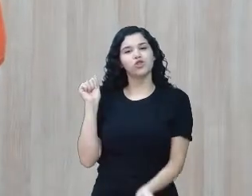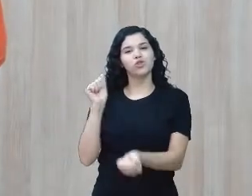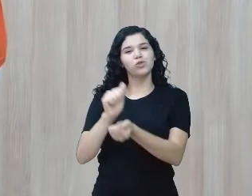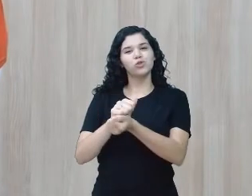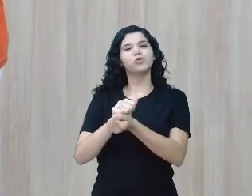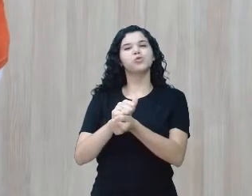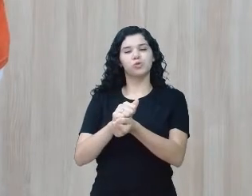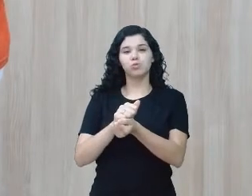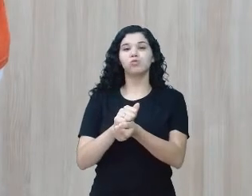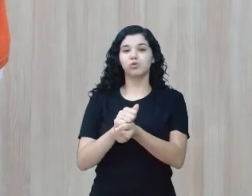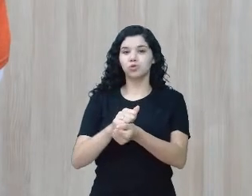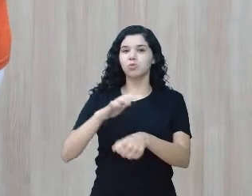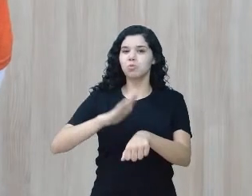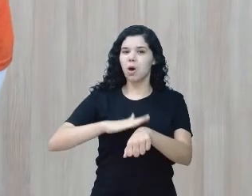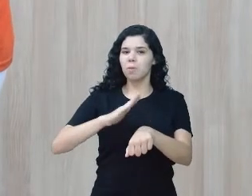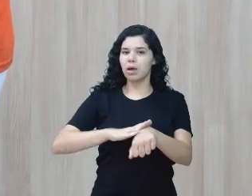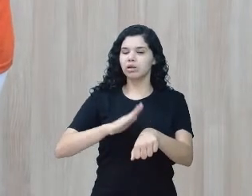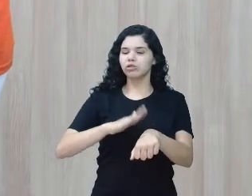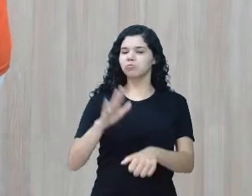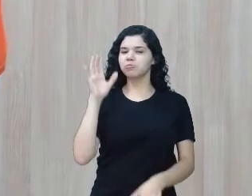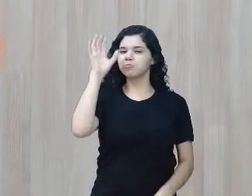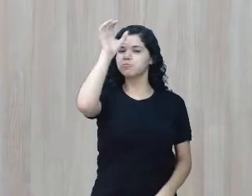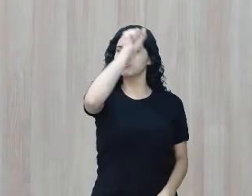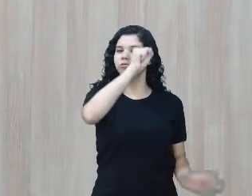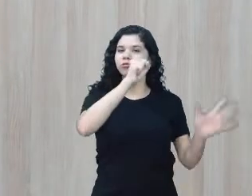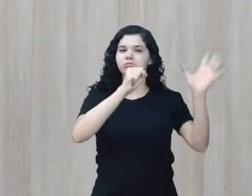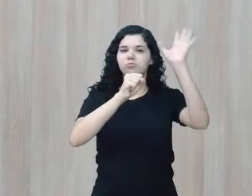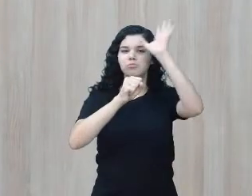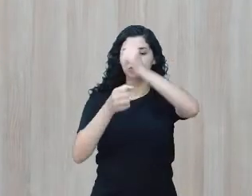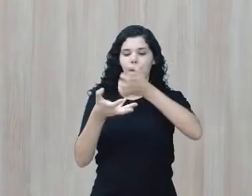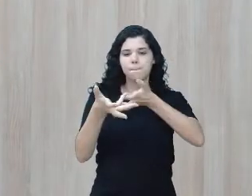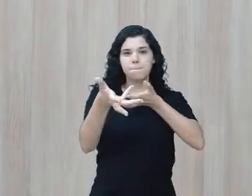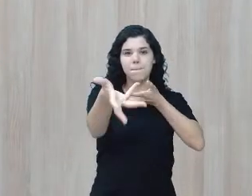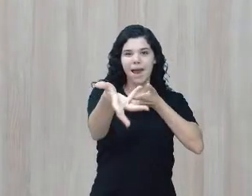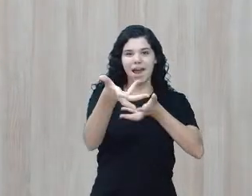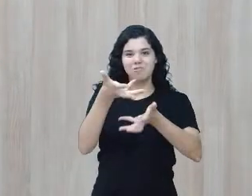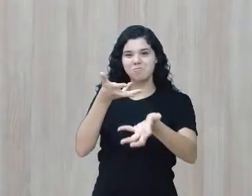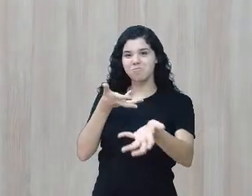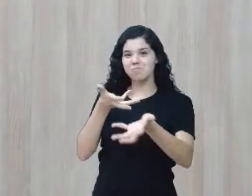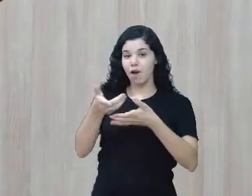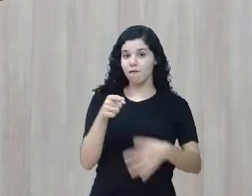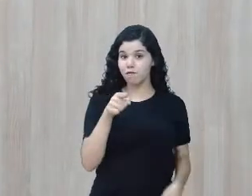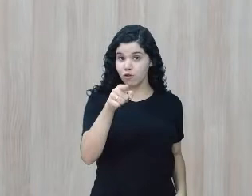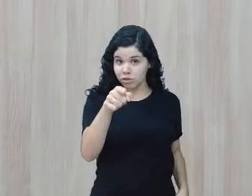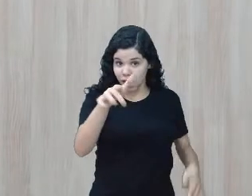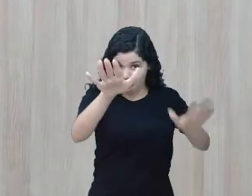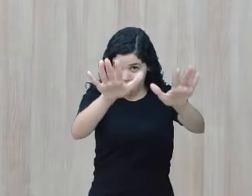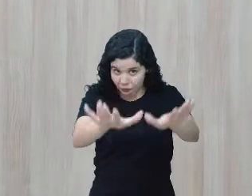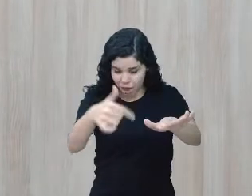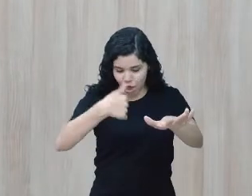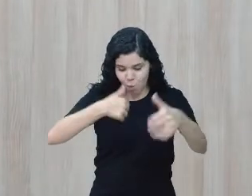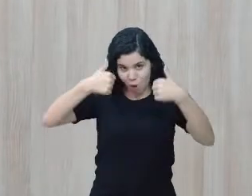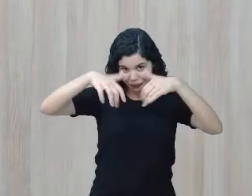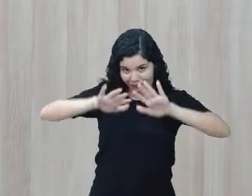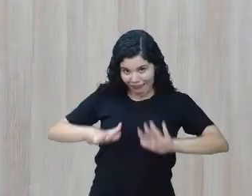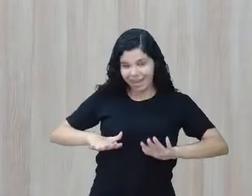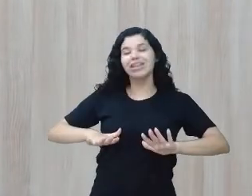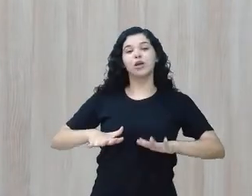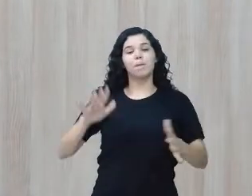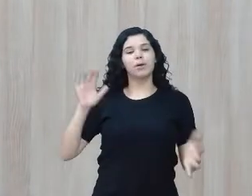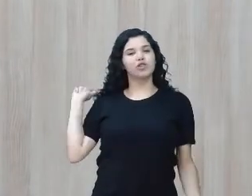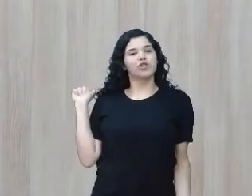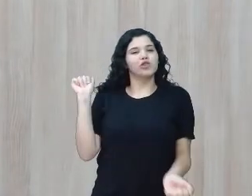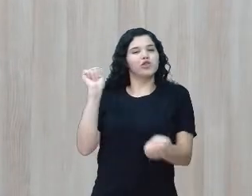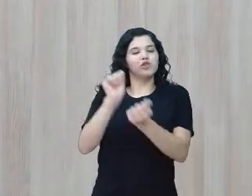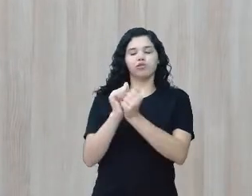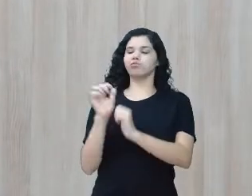mais um momento de aprendizado, de troca de experiência. Você aí, eu aqui, mas a gente